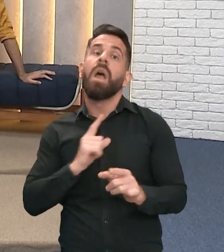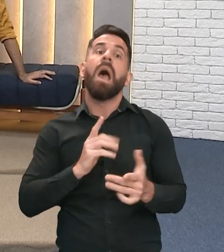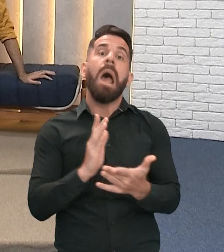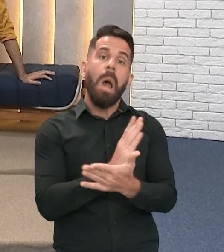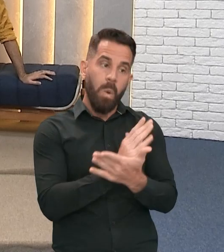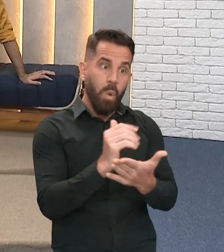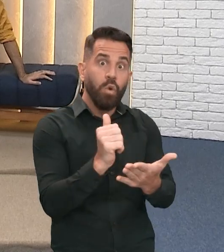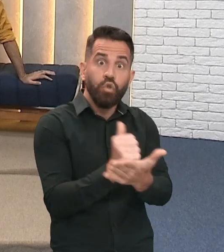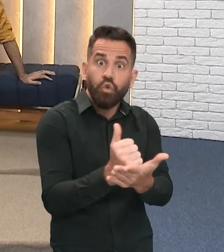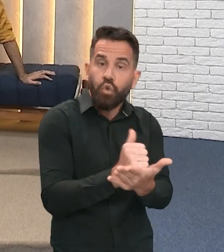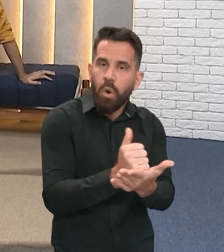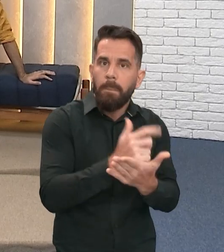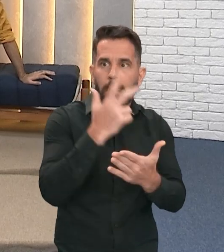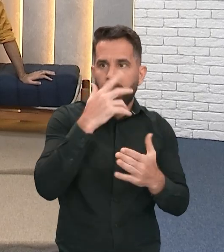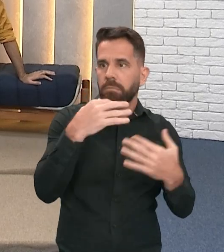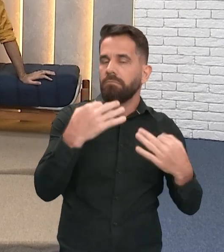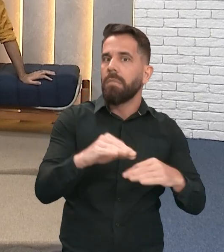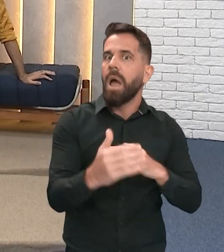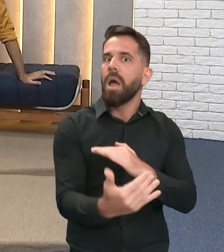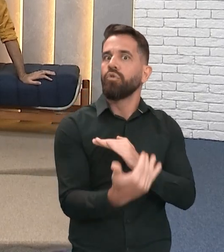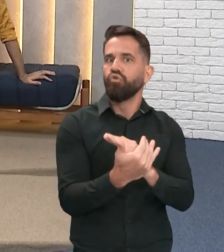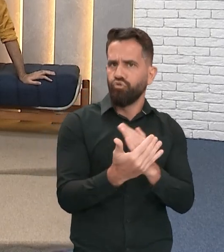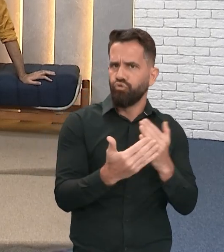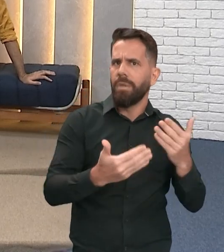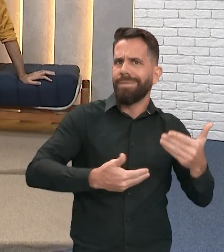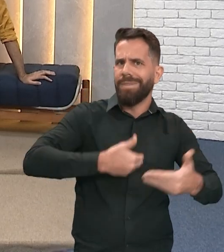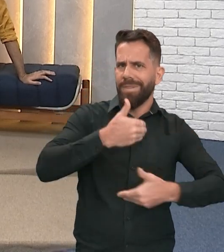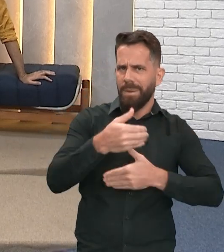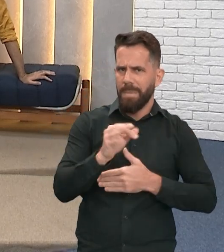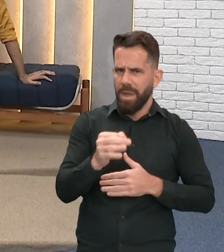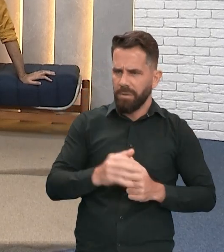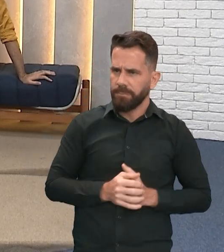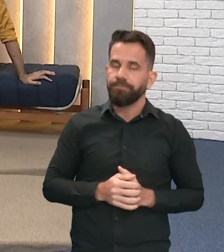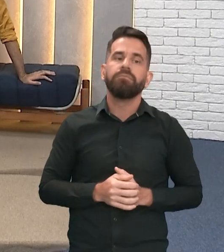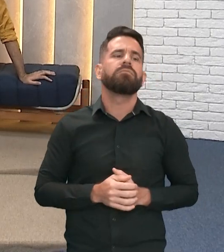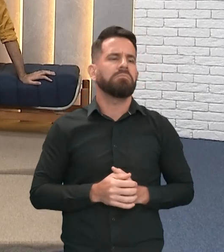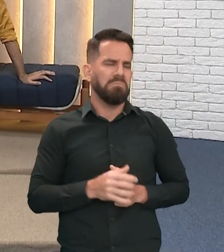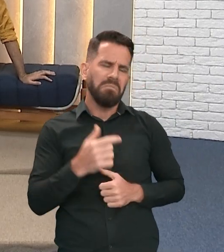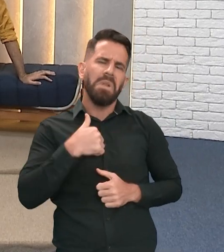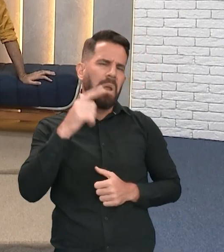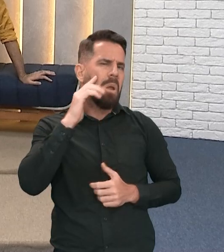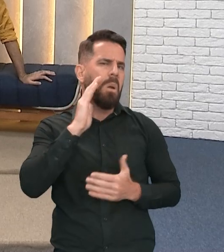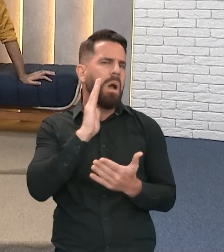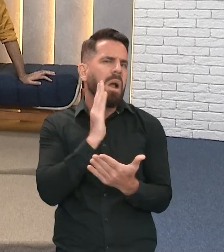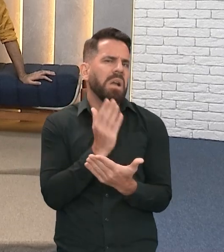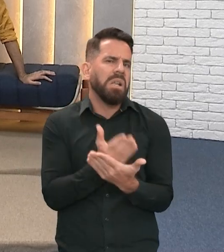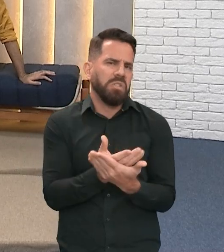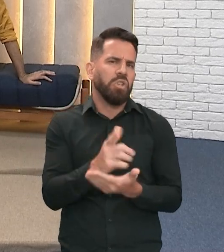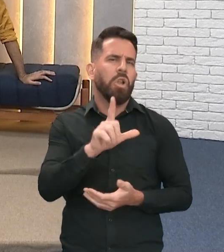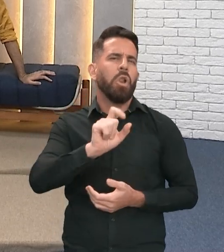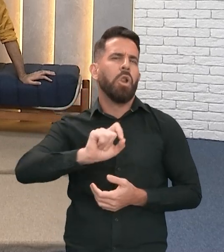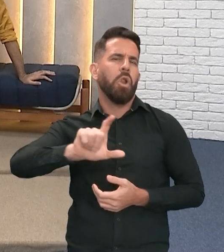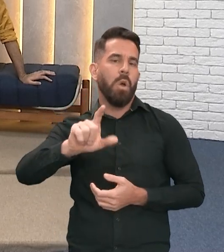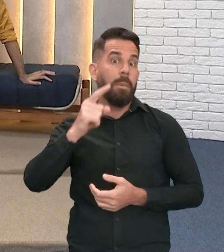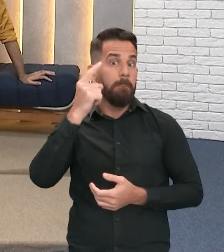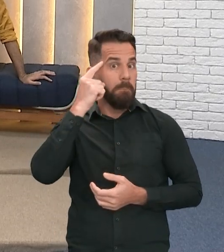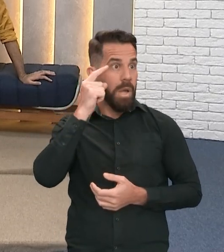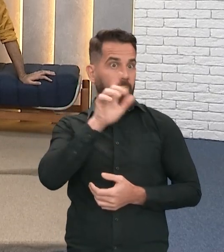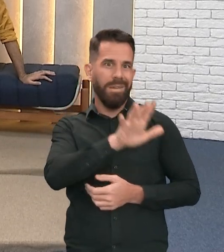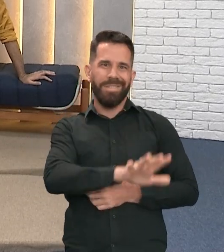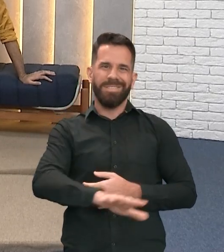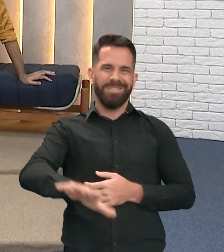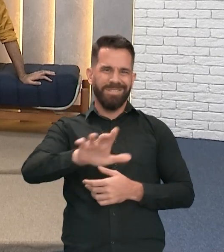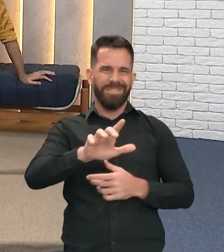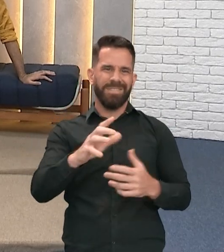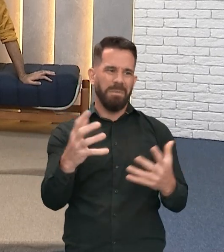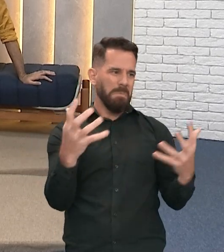tratar alguns problemas específicos. Eu acredito que mesmo de forma indireta, até os jogos de entretenimento desenvolvem. Porque LoL também, apesar de ter um cenário competitivo,